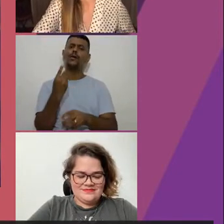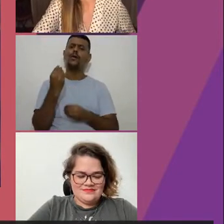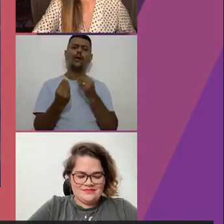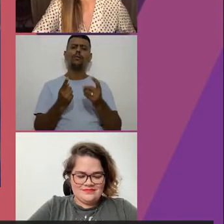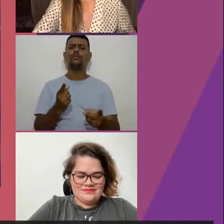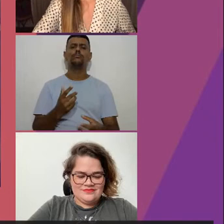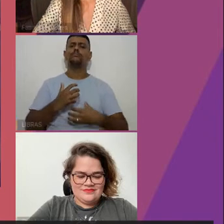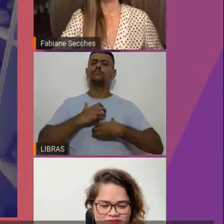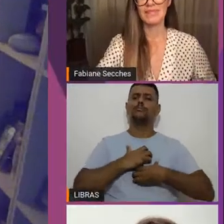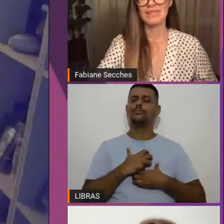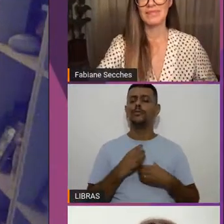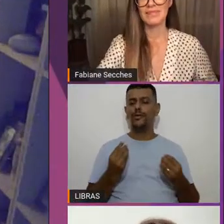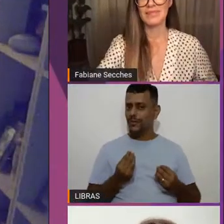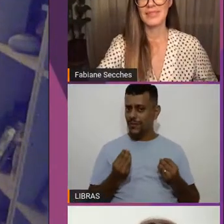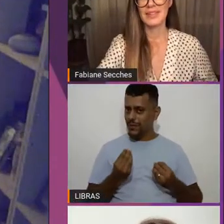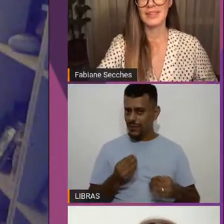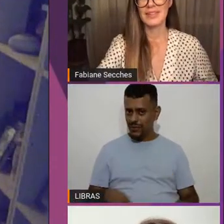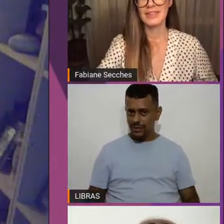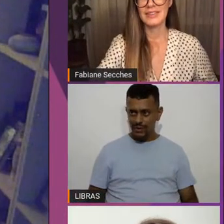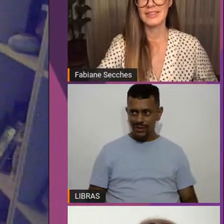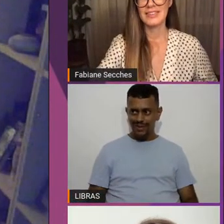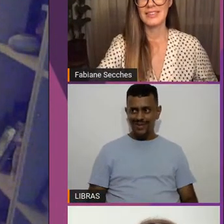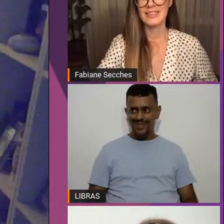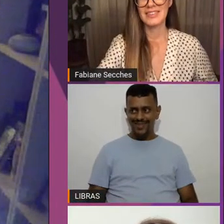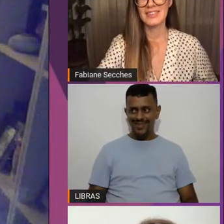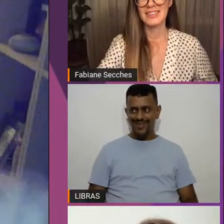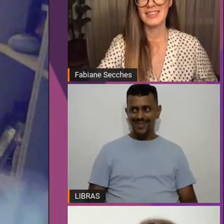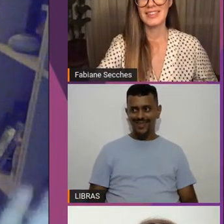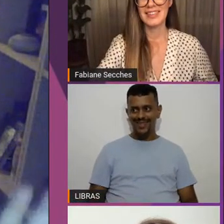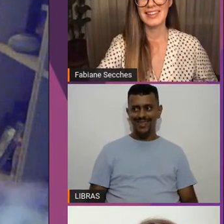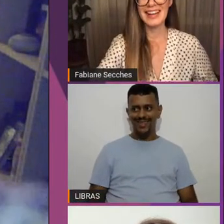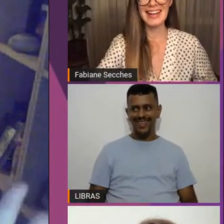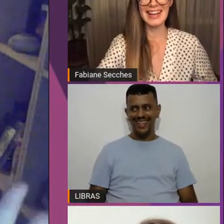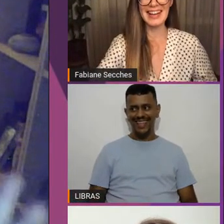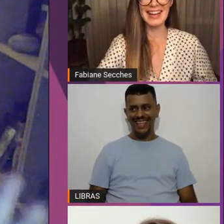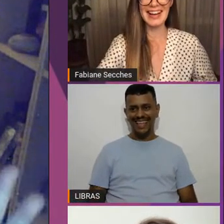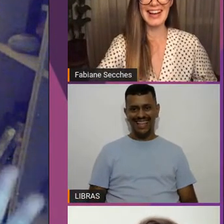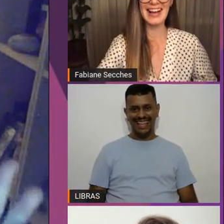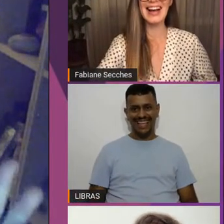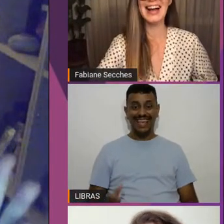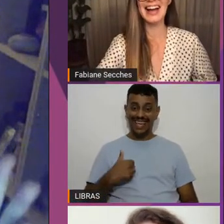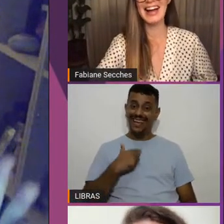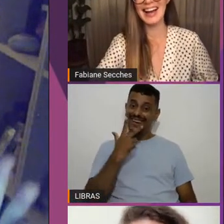e eu acho que agora eu vou acabar com toda racionalidade